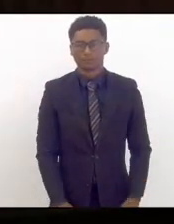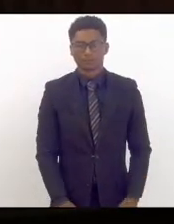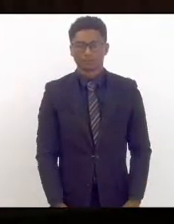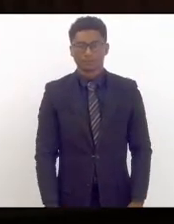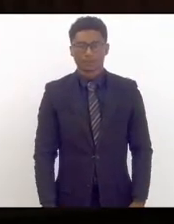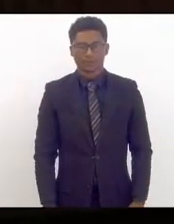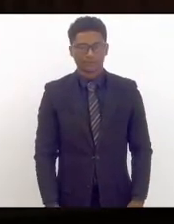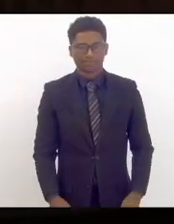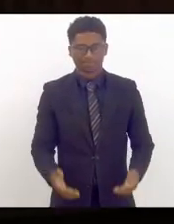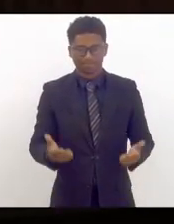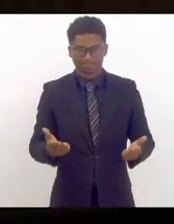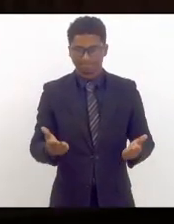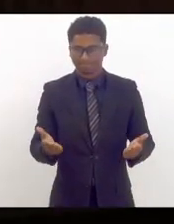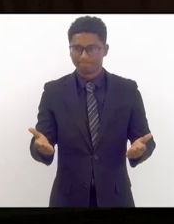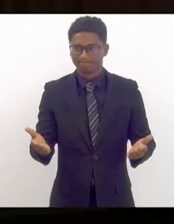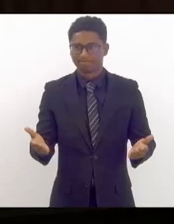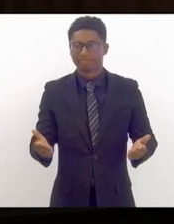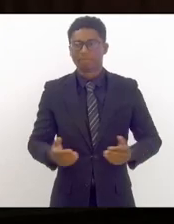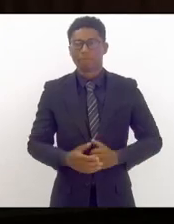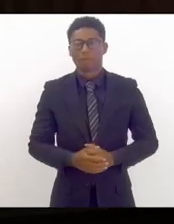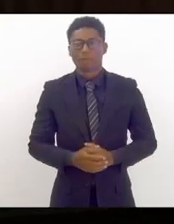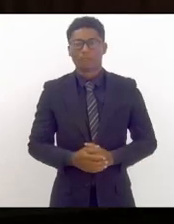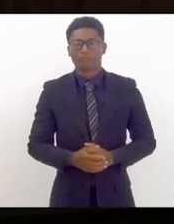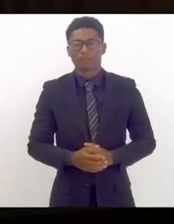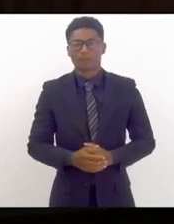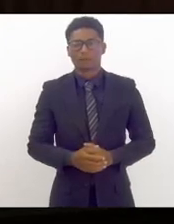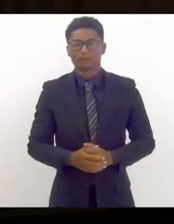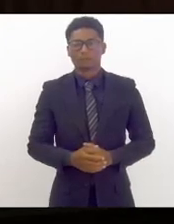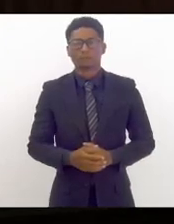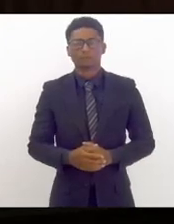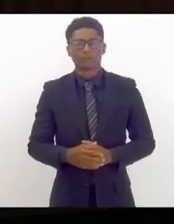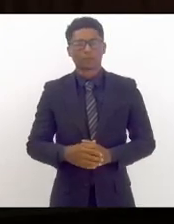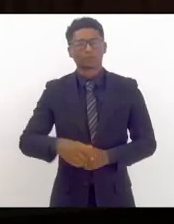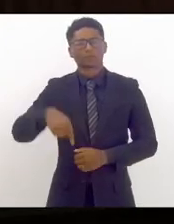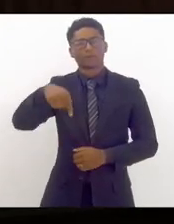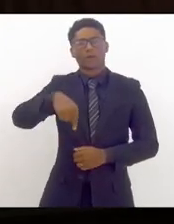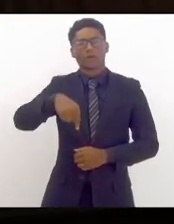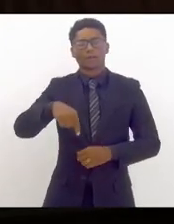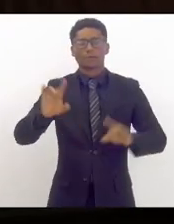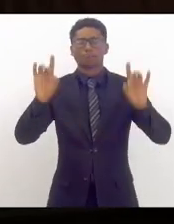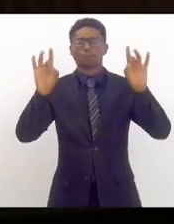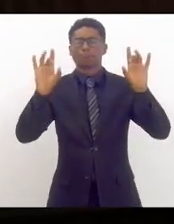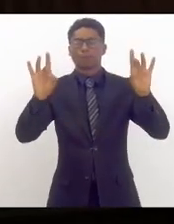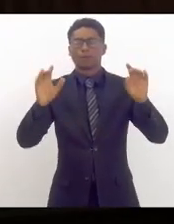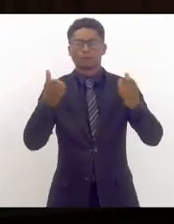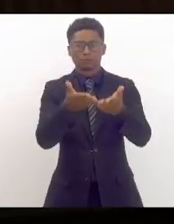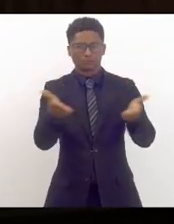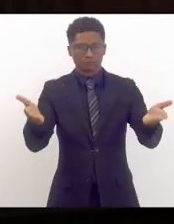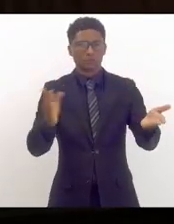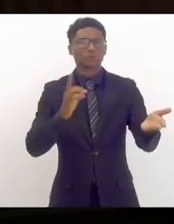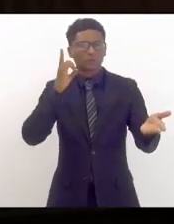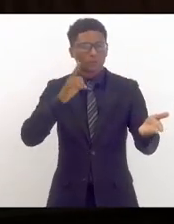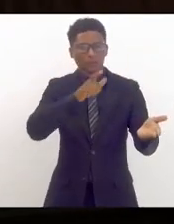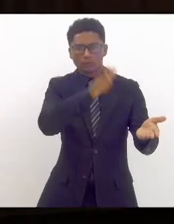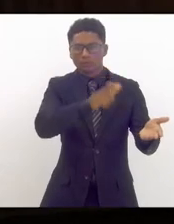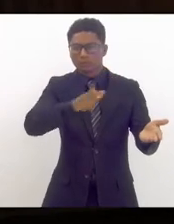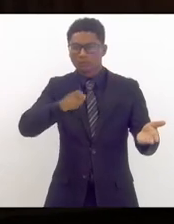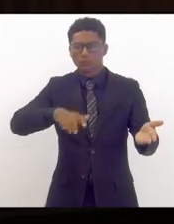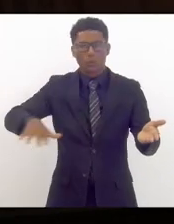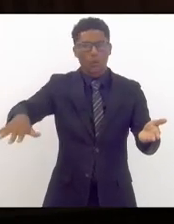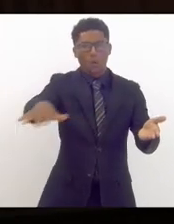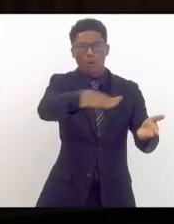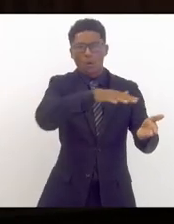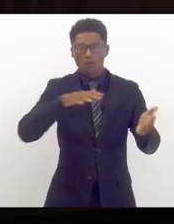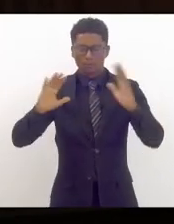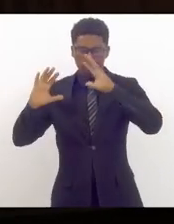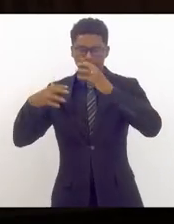Senhoras e senhores, mais que um importante ato simbólico, a posse de todos os parlamentares eleitos para essa legislatura é